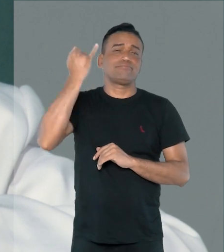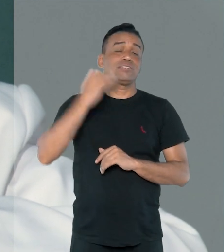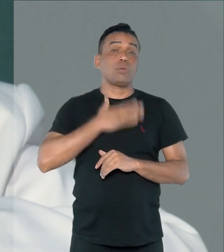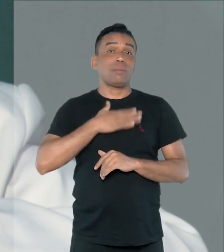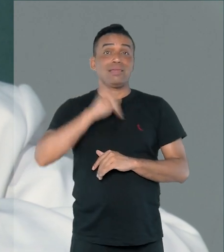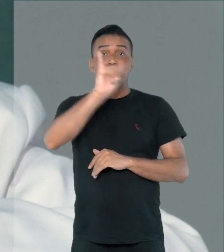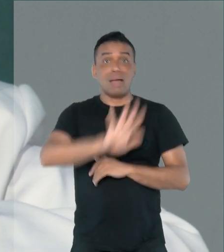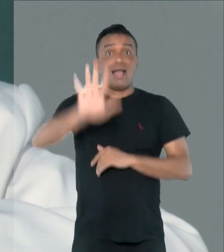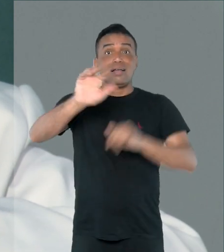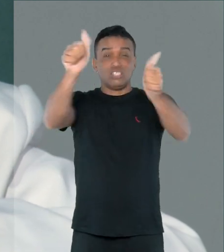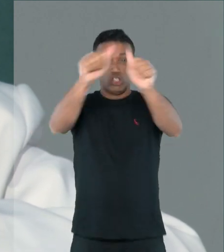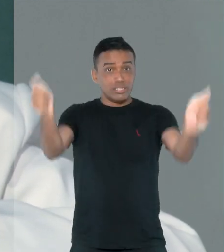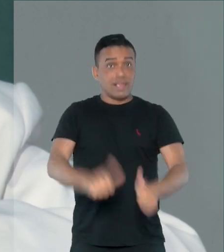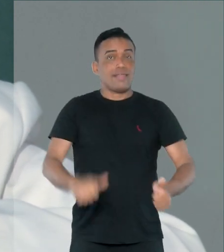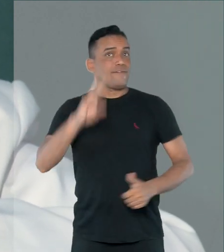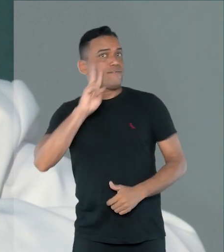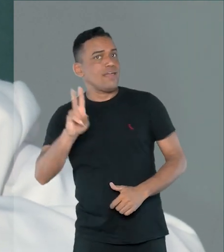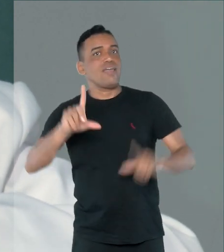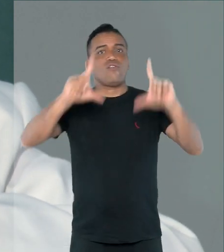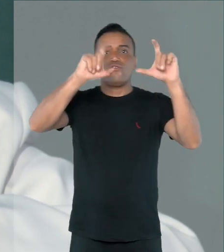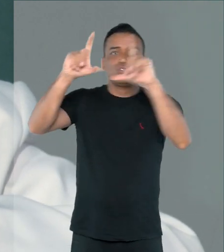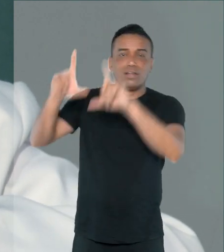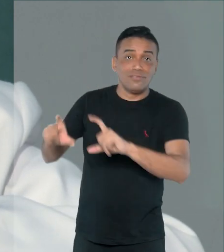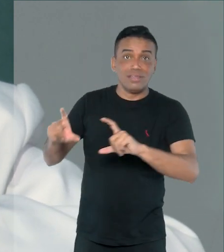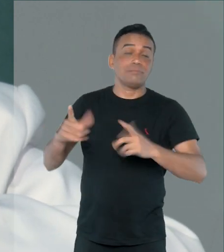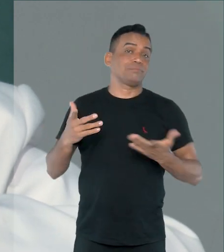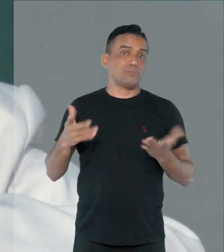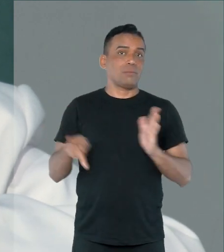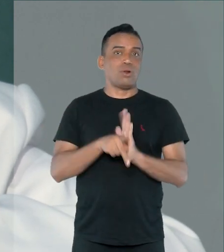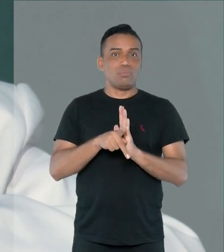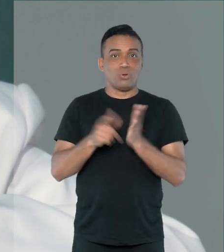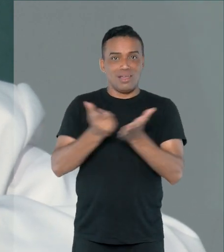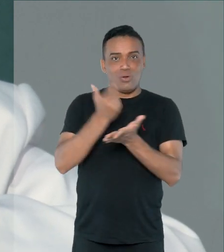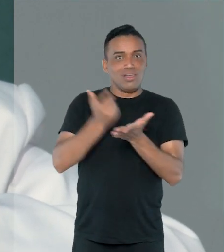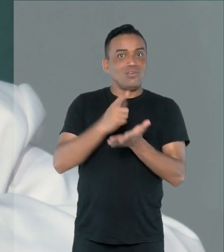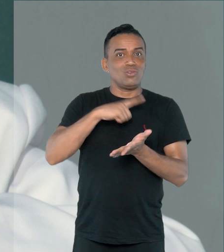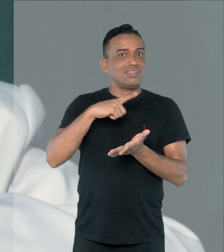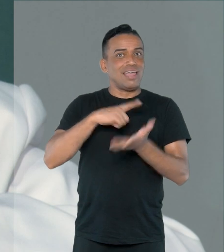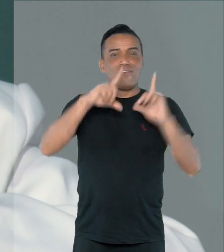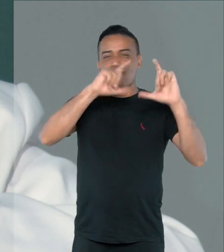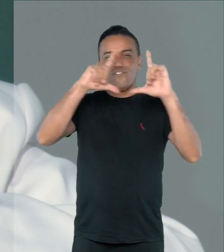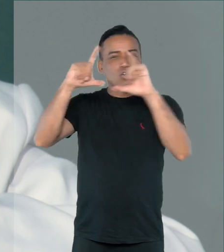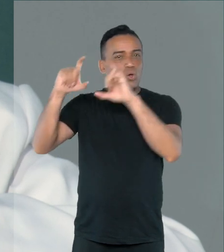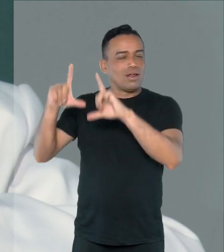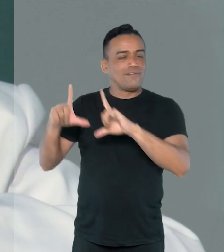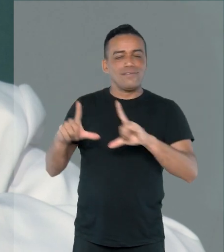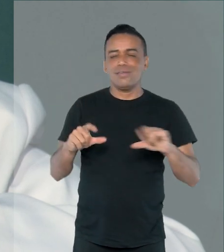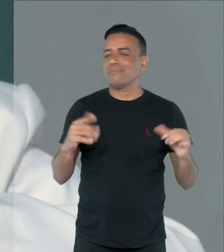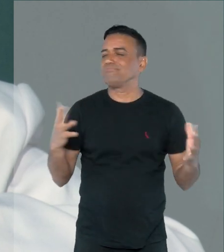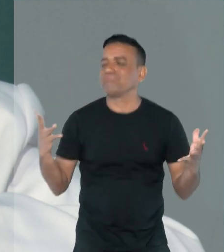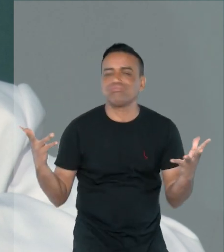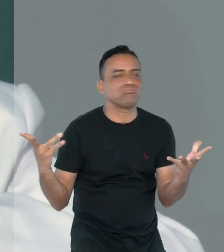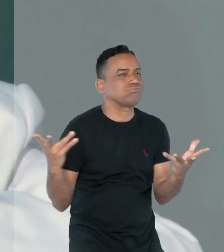fotografia da família. Aliás, o livro tem um álbum de fotografias espetacular. A editora não economizou, porque a